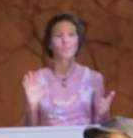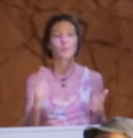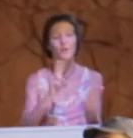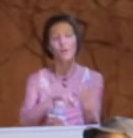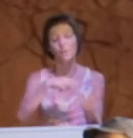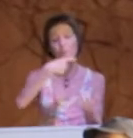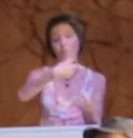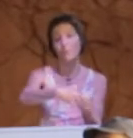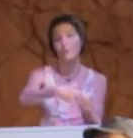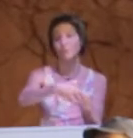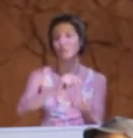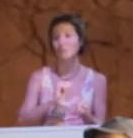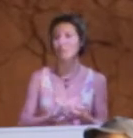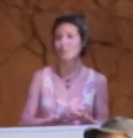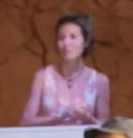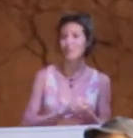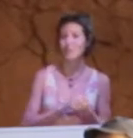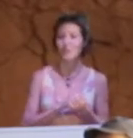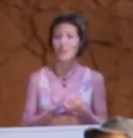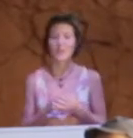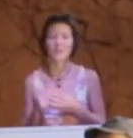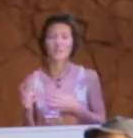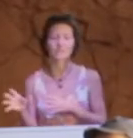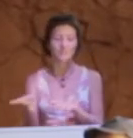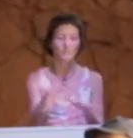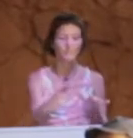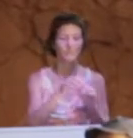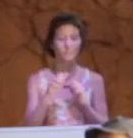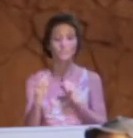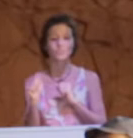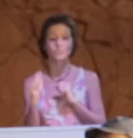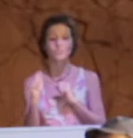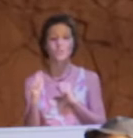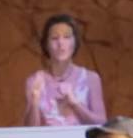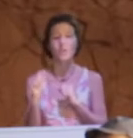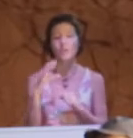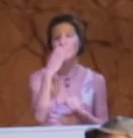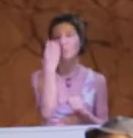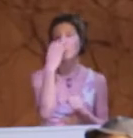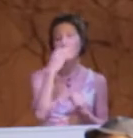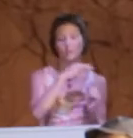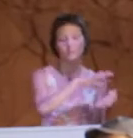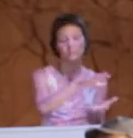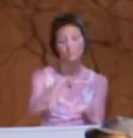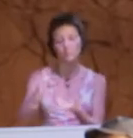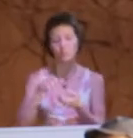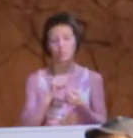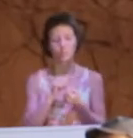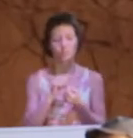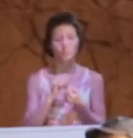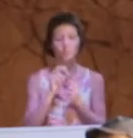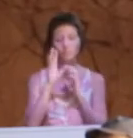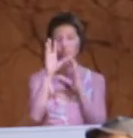se defender da onça, ele também defendia e ainda garantia a diversão dos animais. É isso, nós